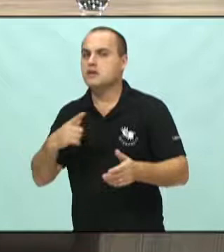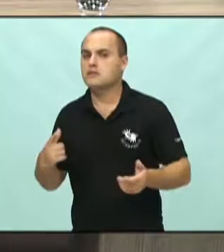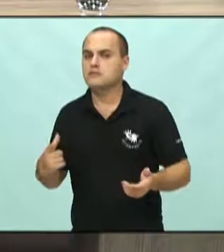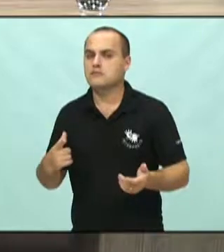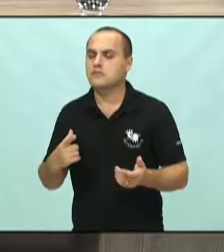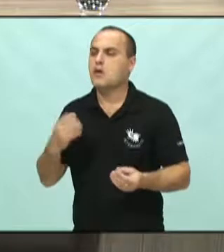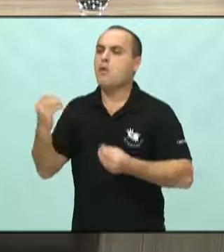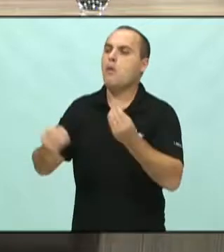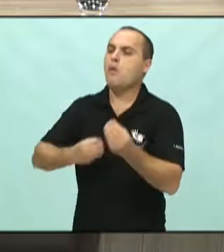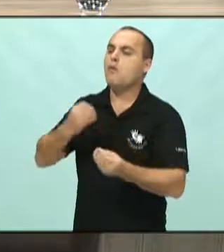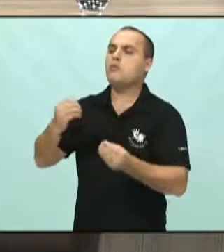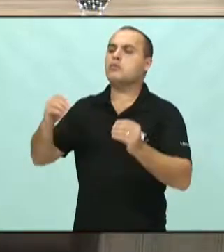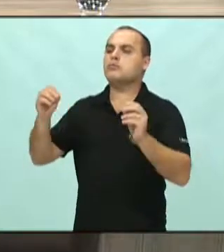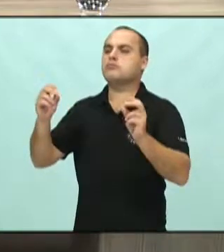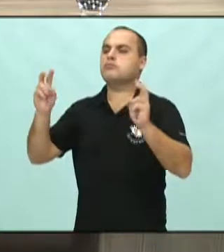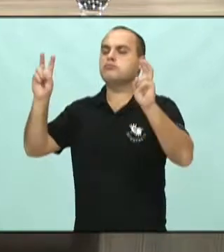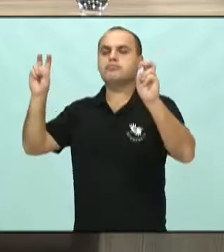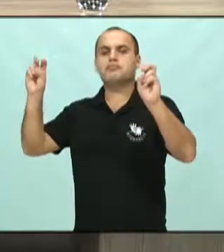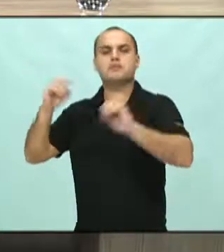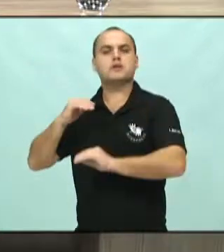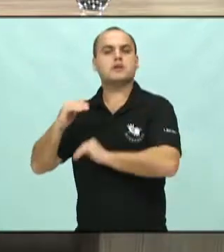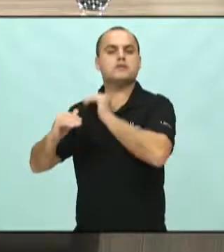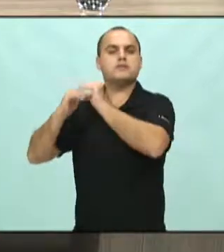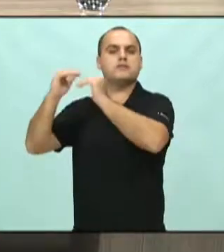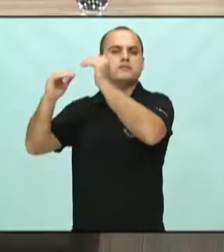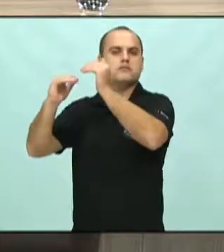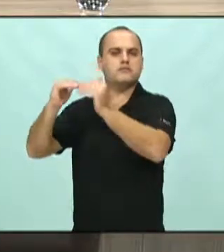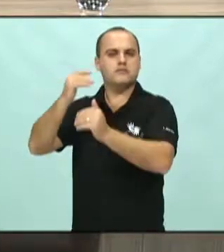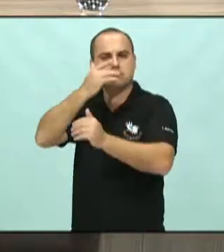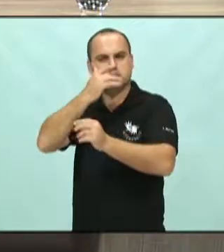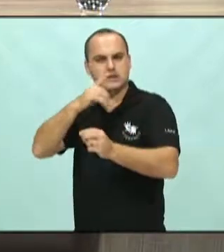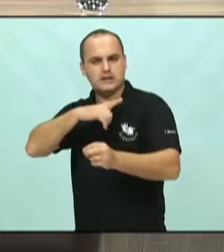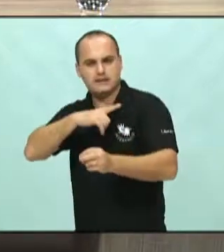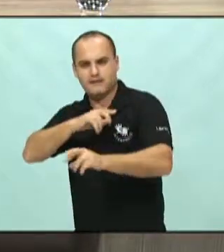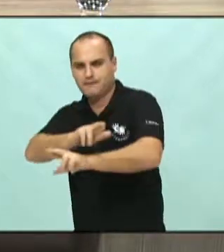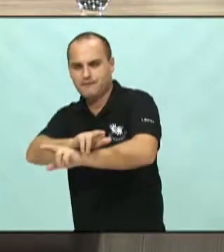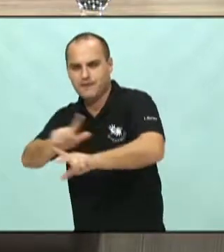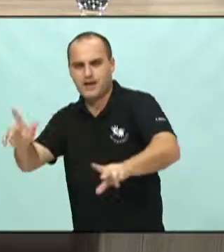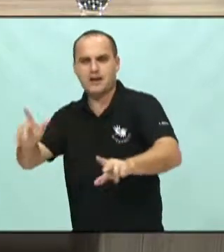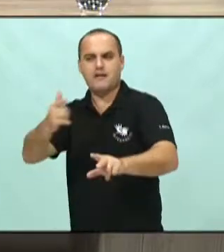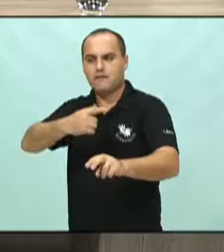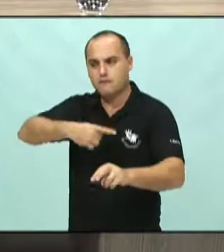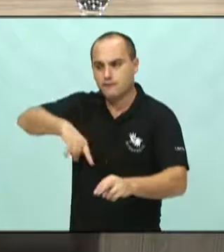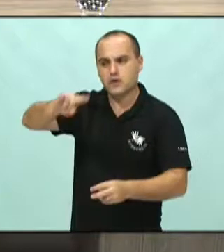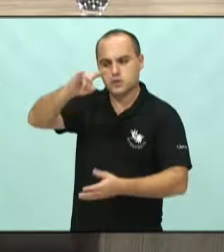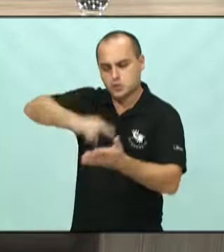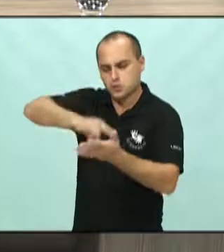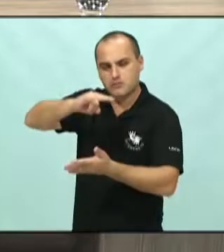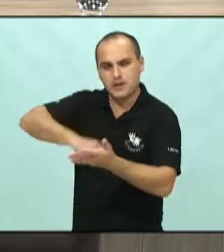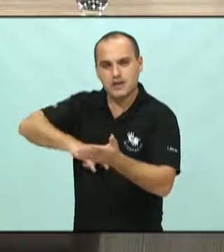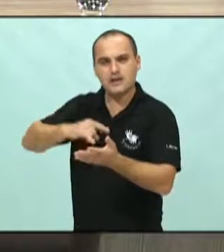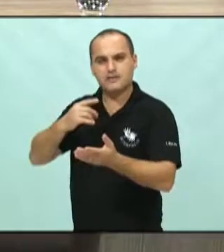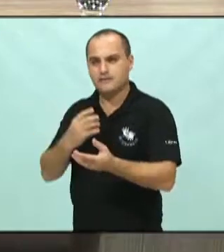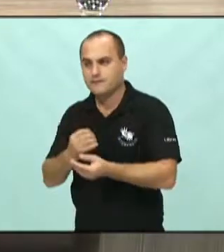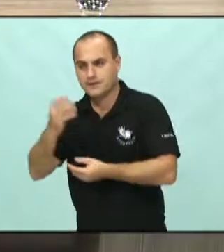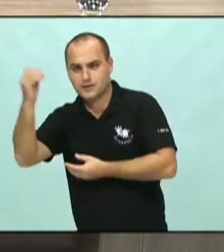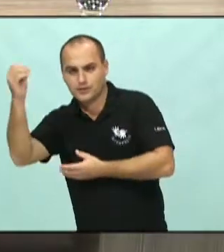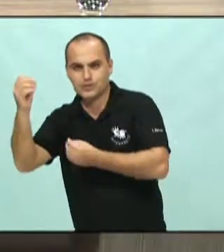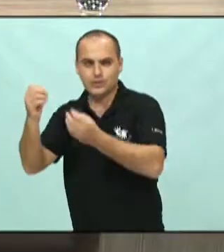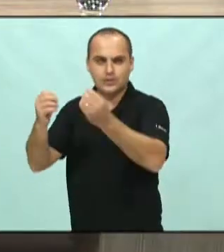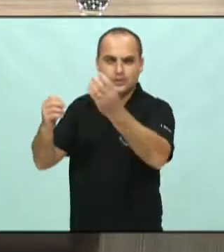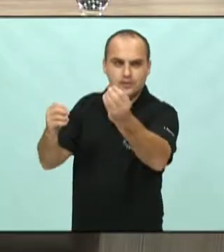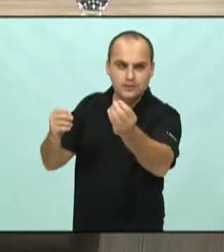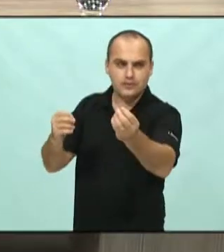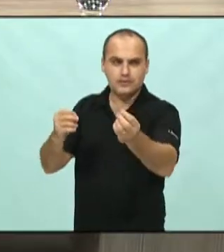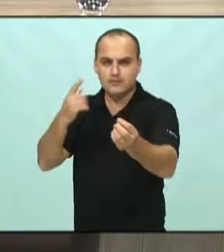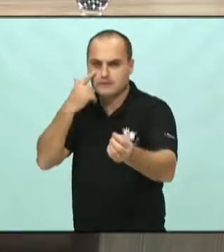ela foi desenvolvida? Você ouviu muitos personagens, foi buscar documentos, teve que fazer viagens para buscar, às